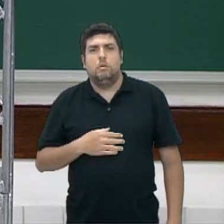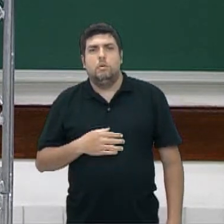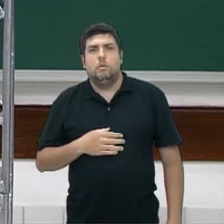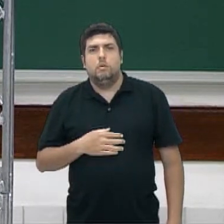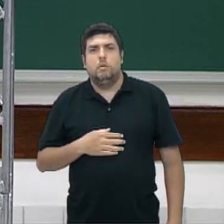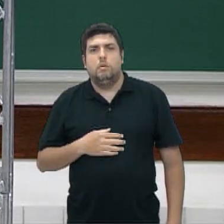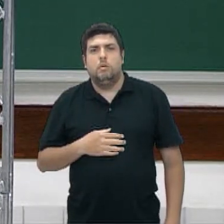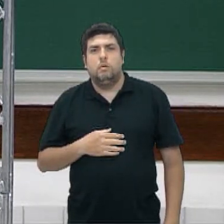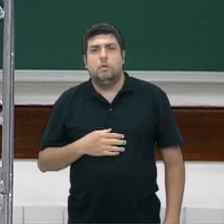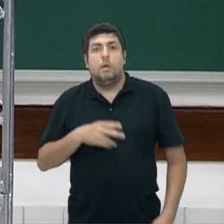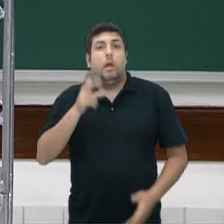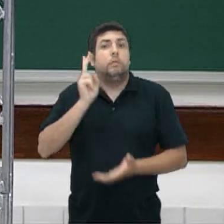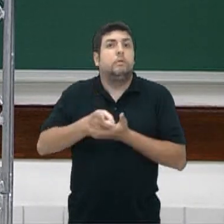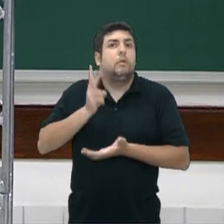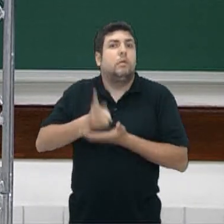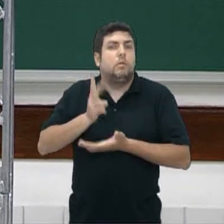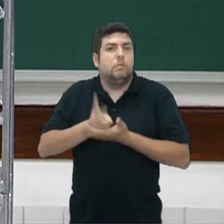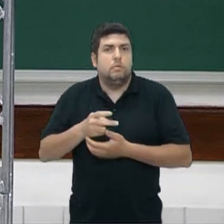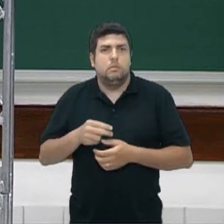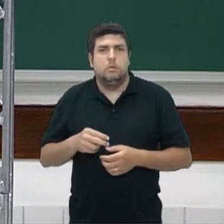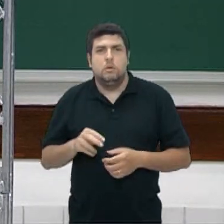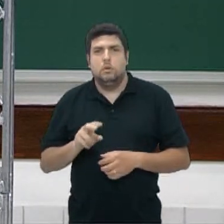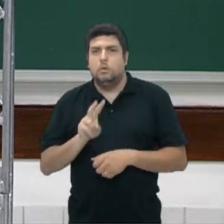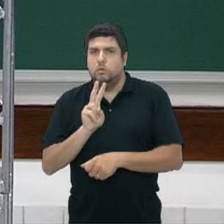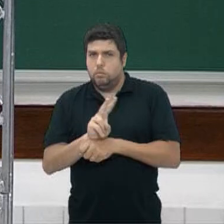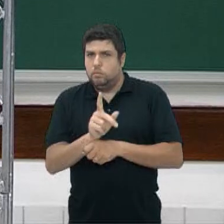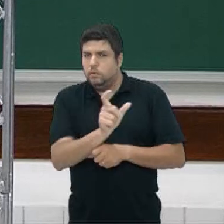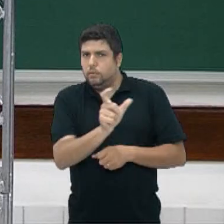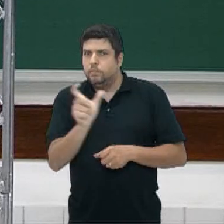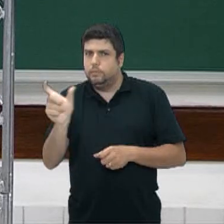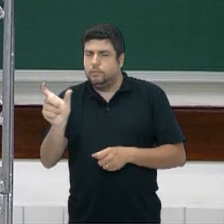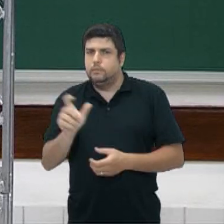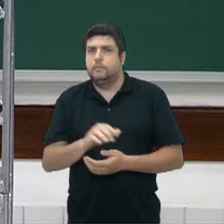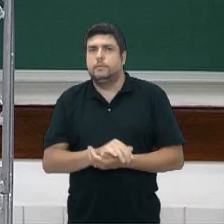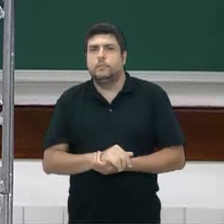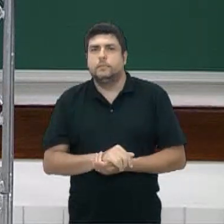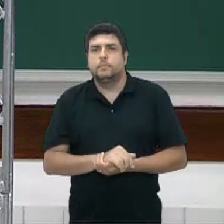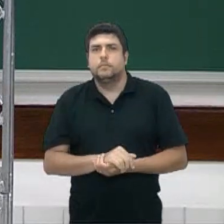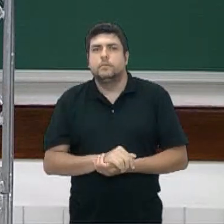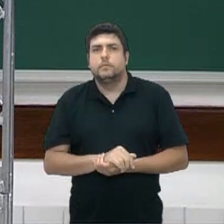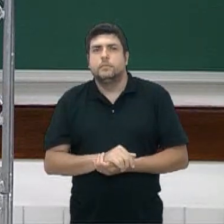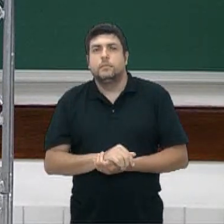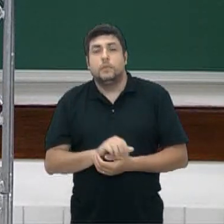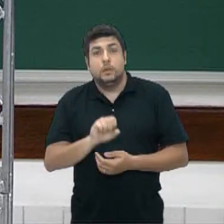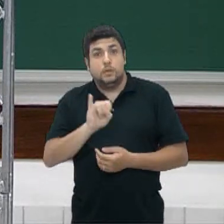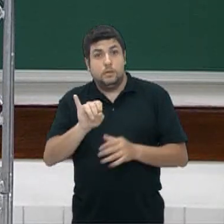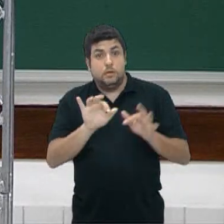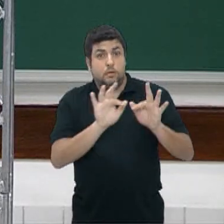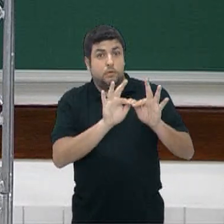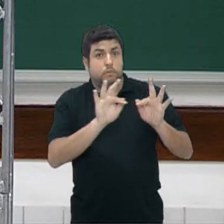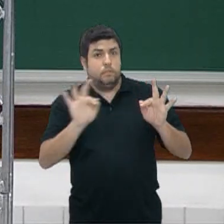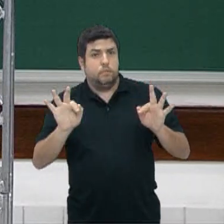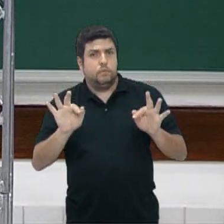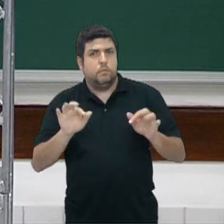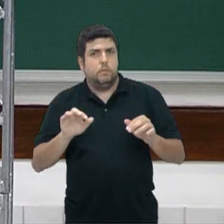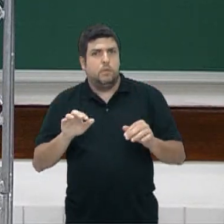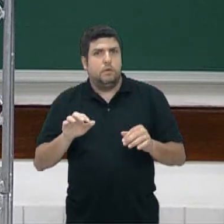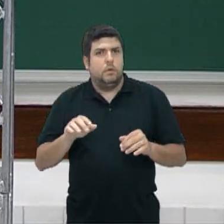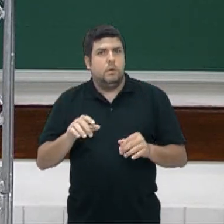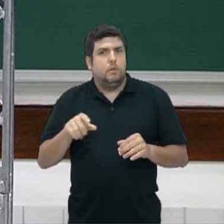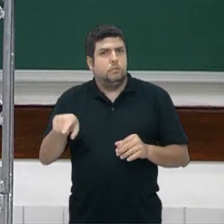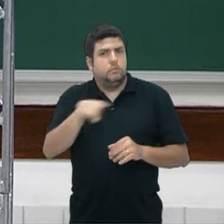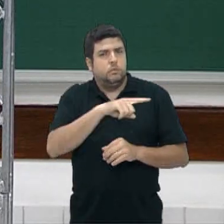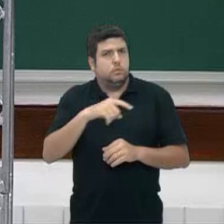do tipo sempre, esse tipo de palavra você tem que tomar um pouquinho de cuidado. Certo? Então, numa alternativa, sempre fique esperto com elas, né?